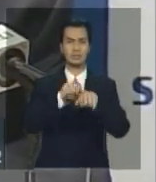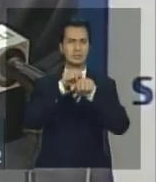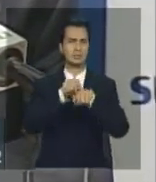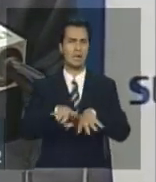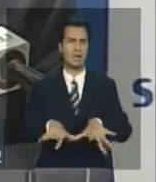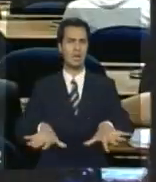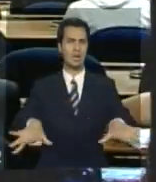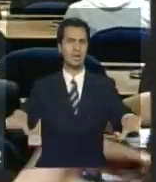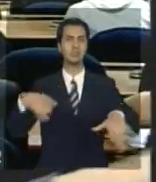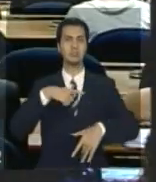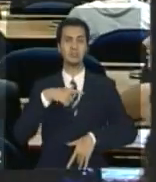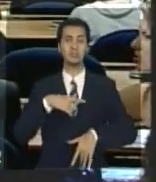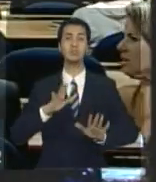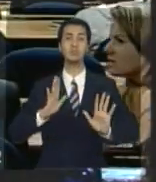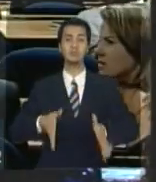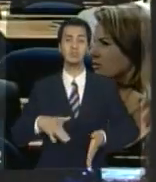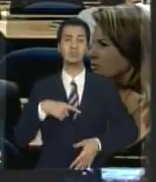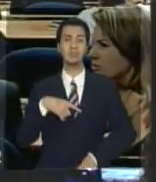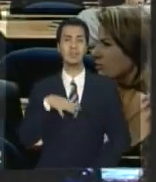ela tem já um comportamento